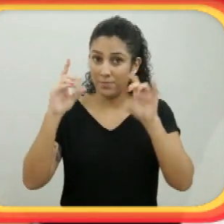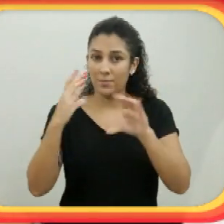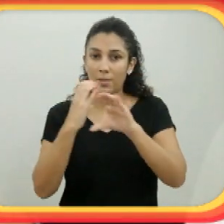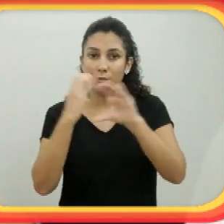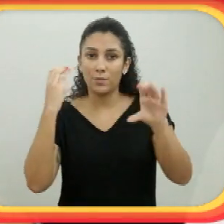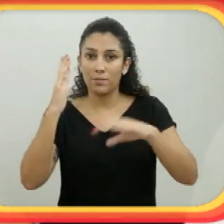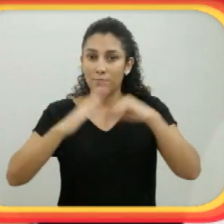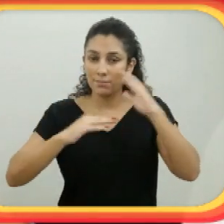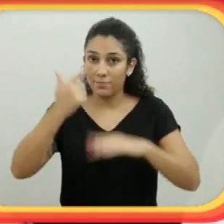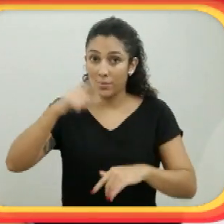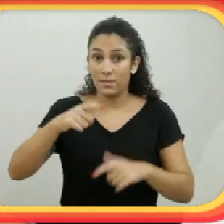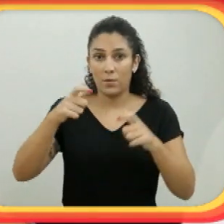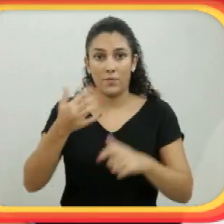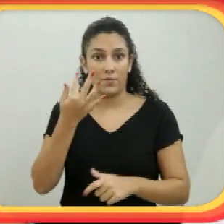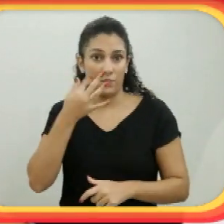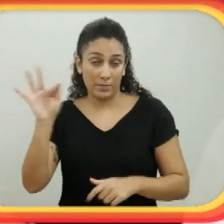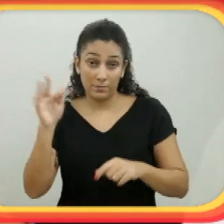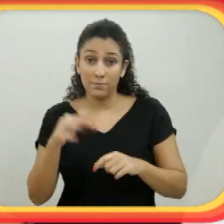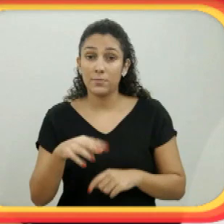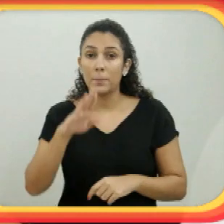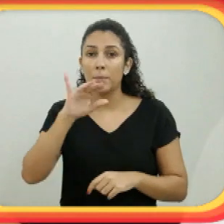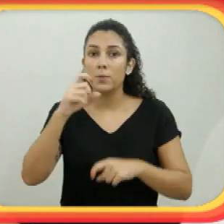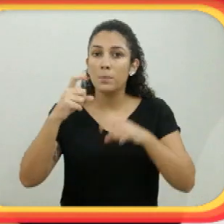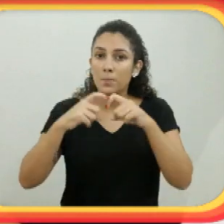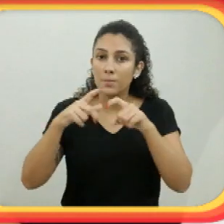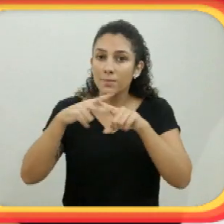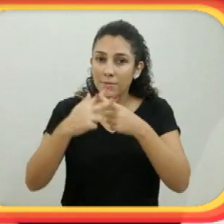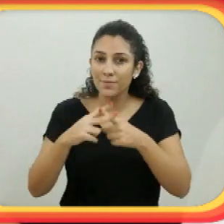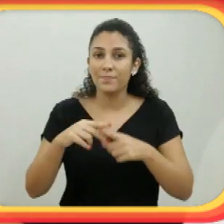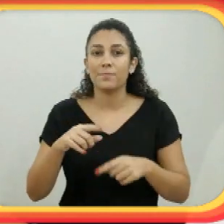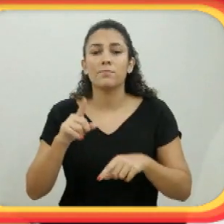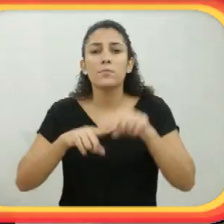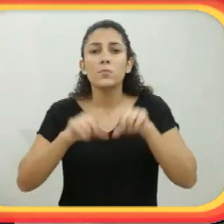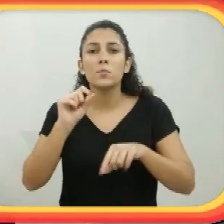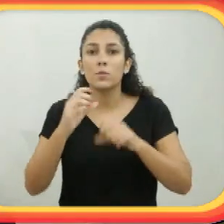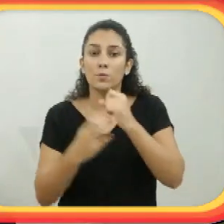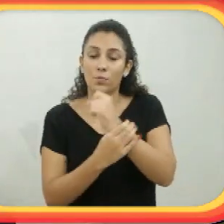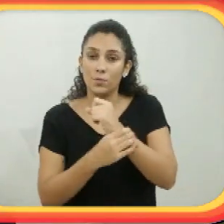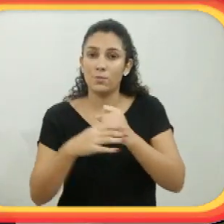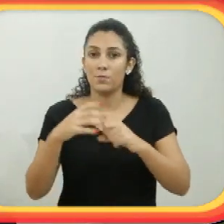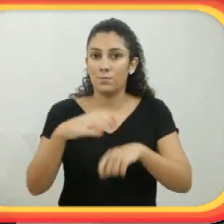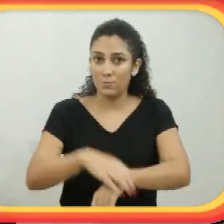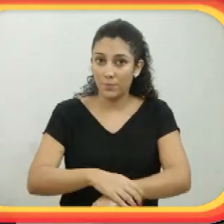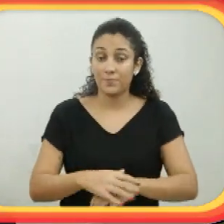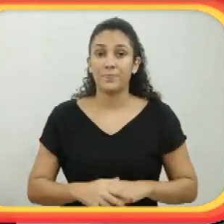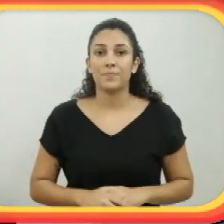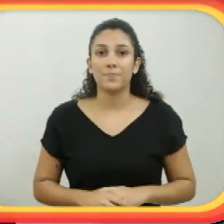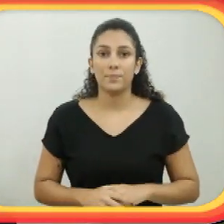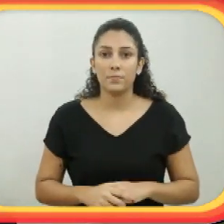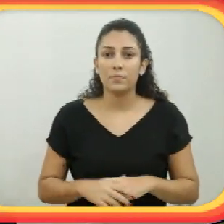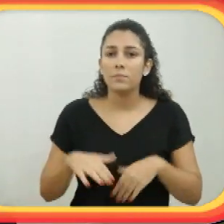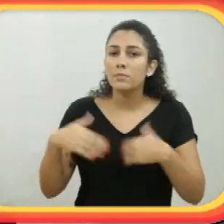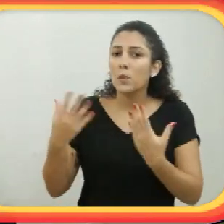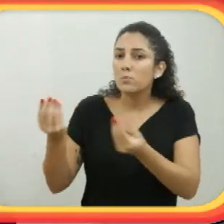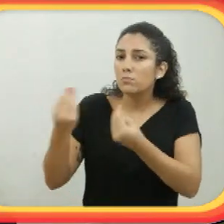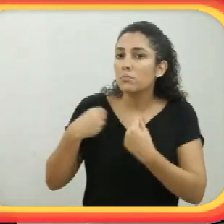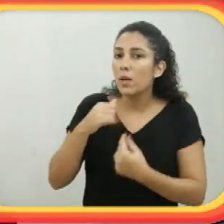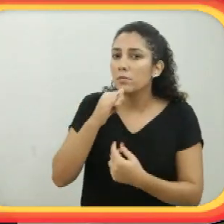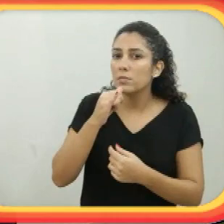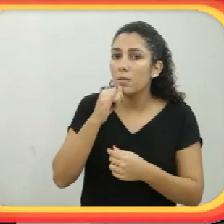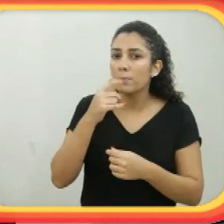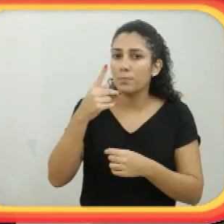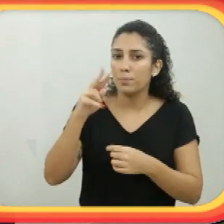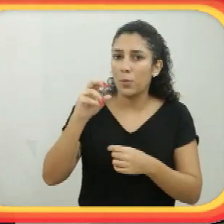engenharia de reabilitação na França e biomecânica de órtese e prótese em Chicago. Então me dá alguns exemplos de prótese e de